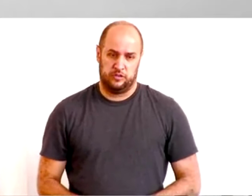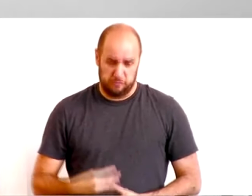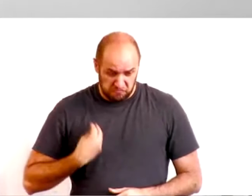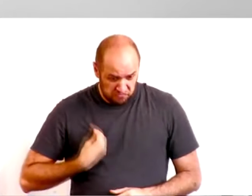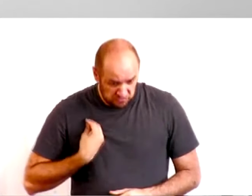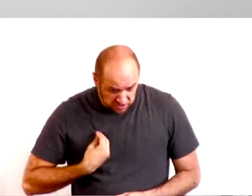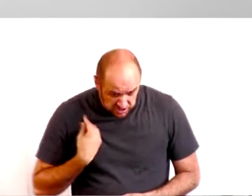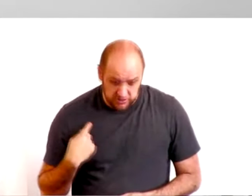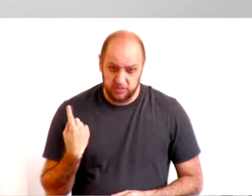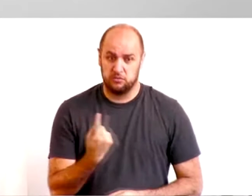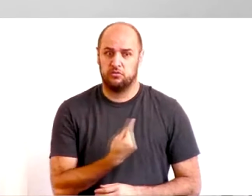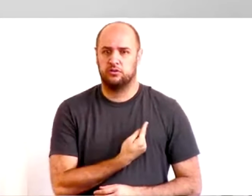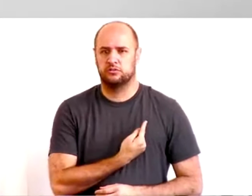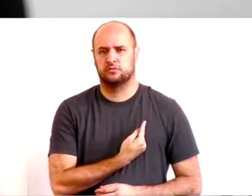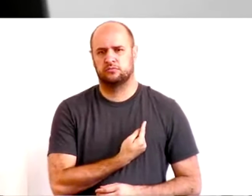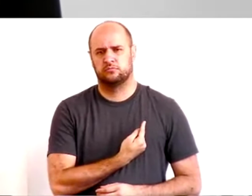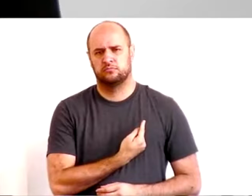vida